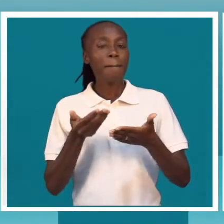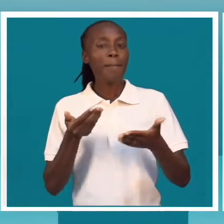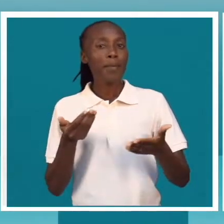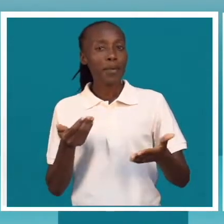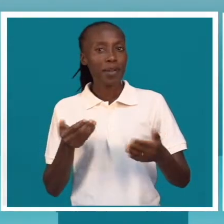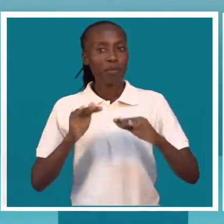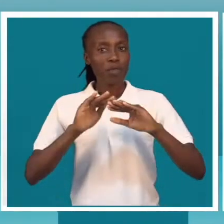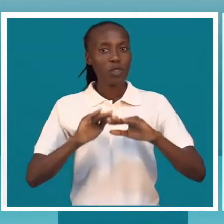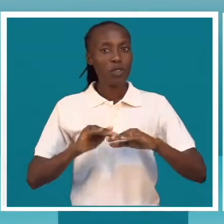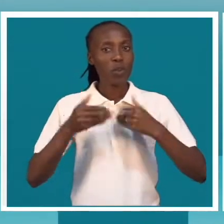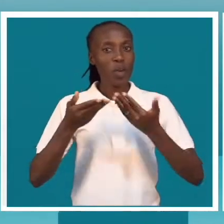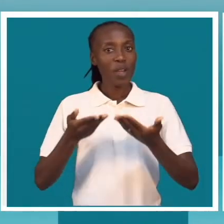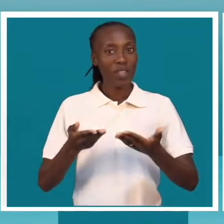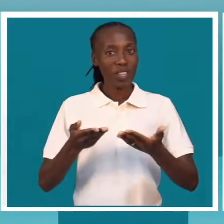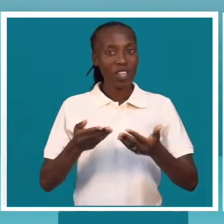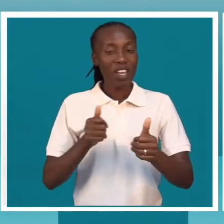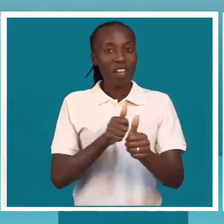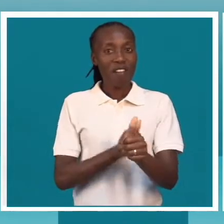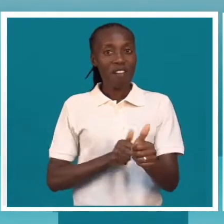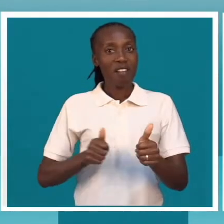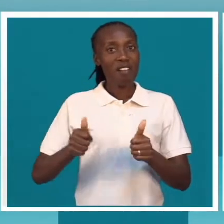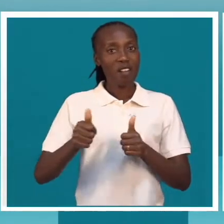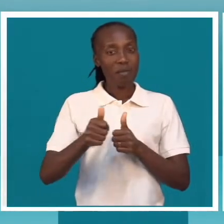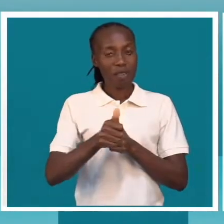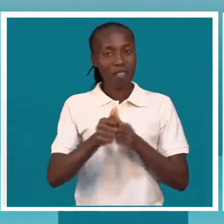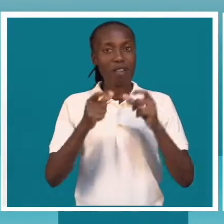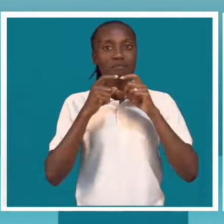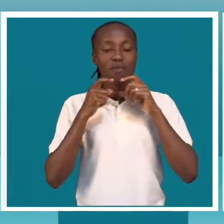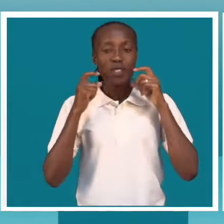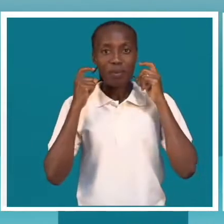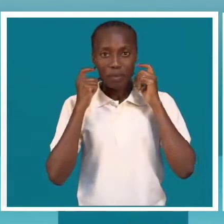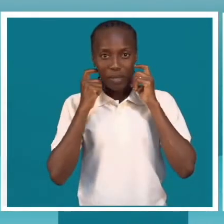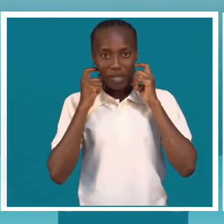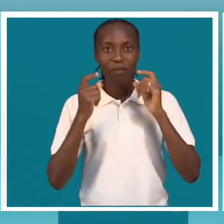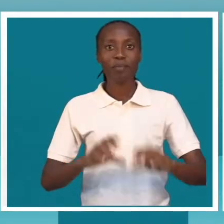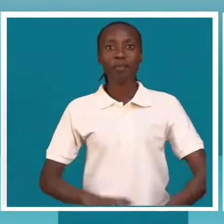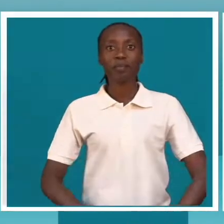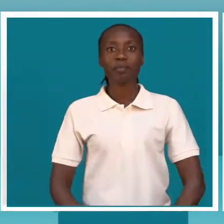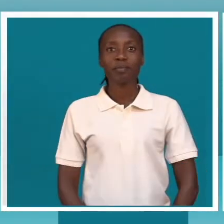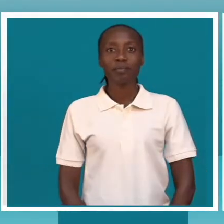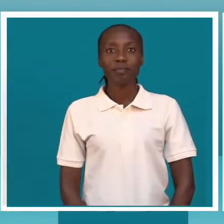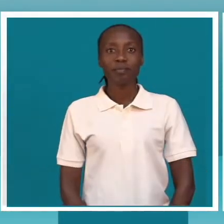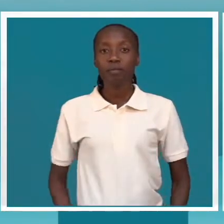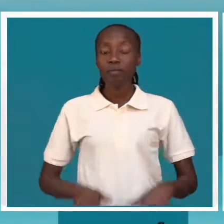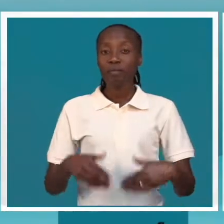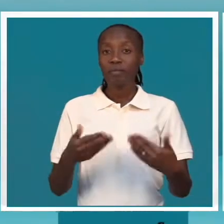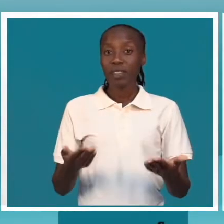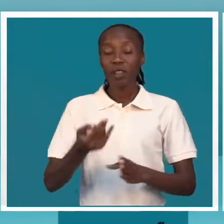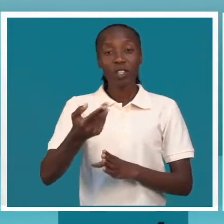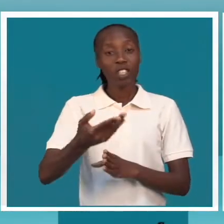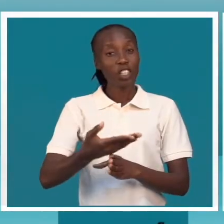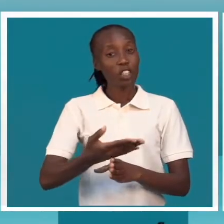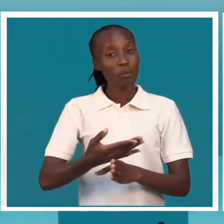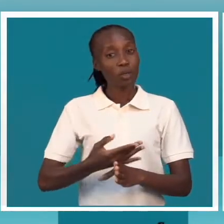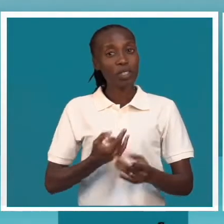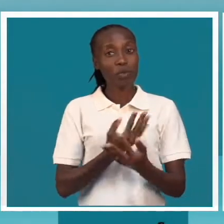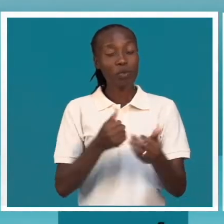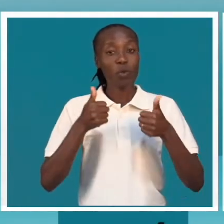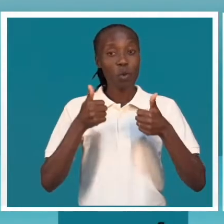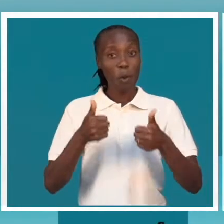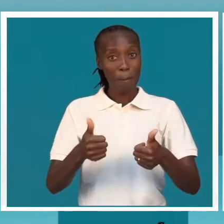boa, porque estou aqui a representar Moçambique. Foi uma experiência muito boa.